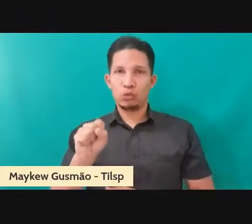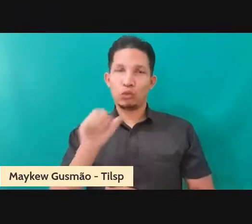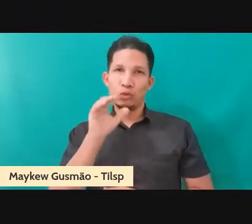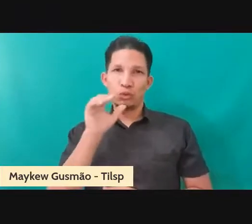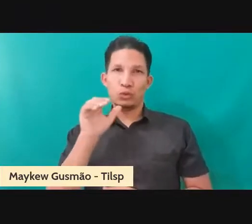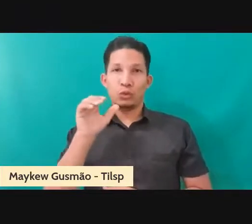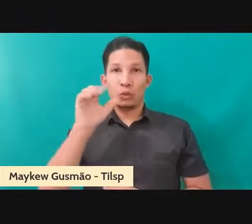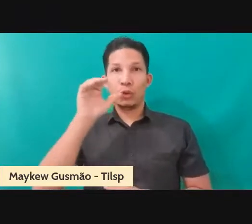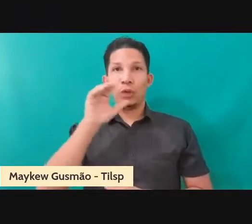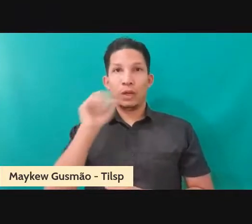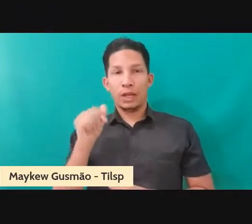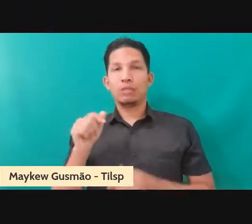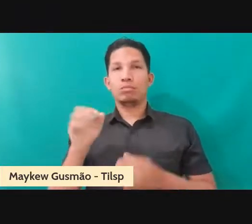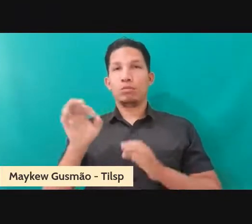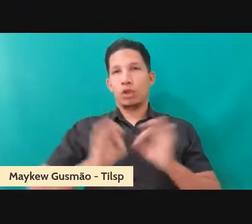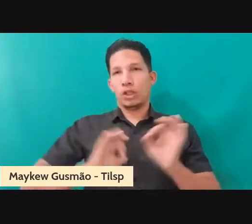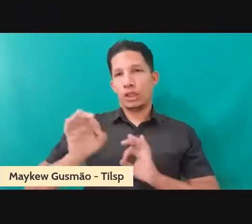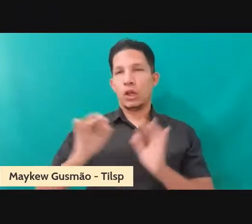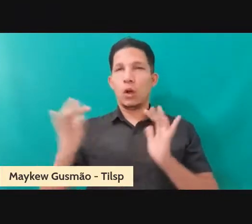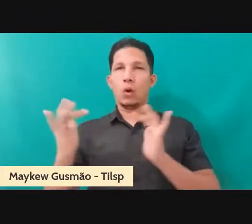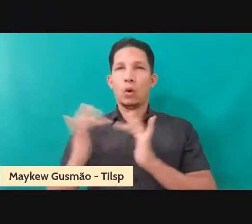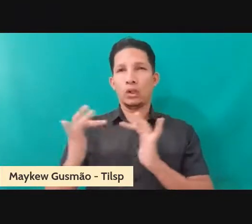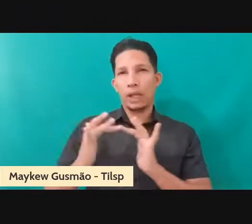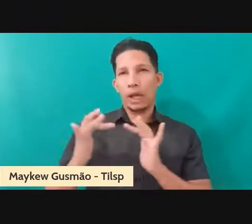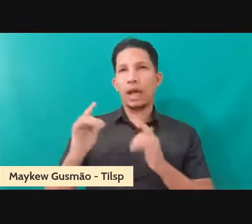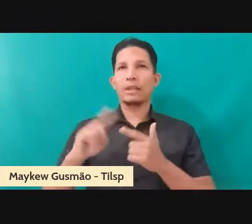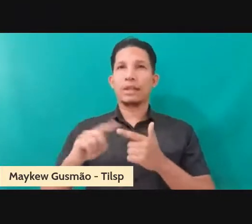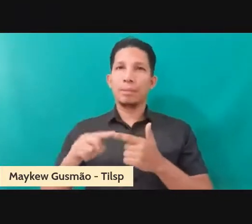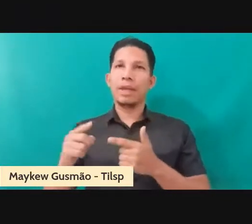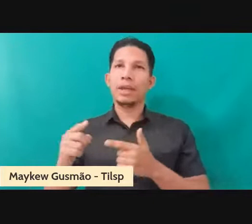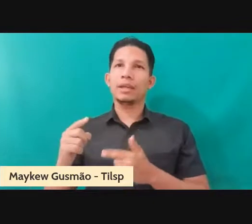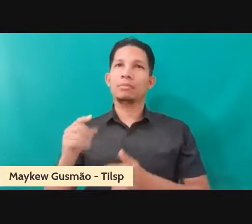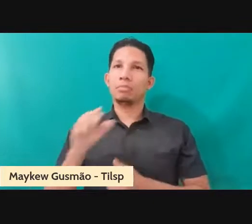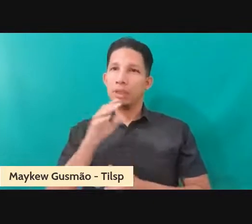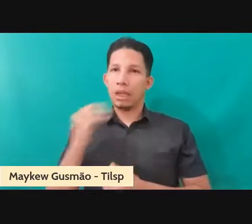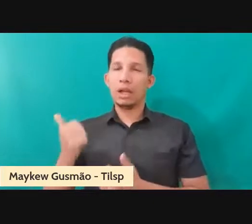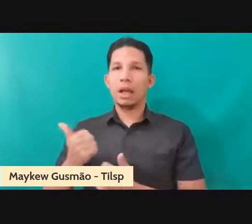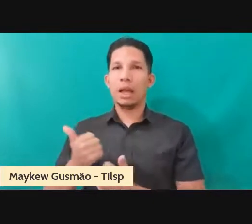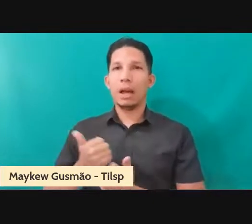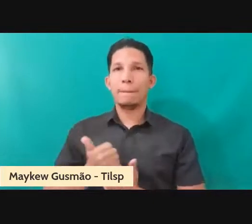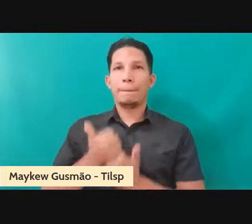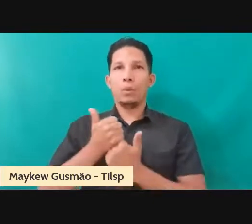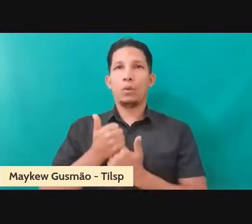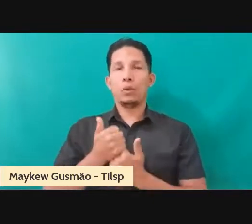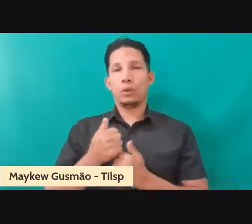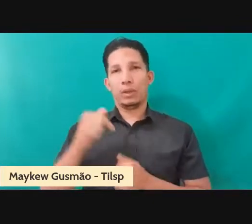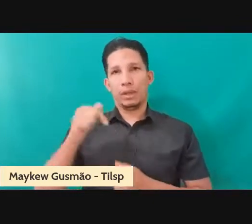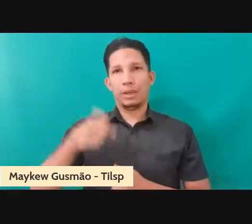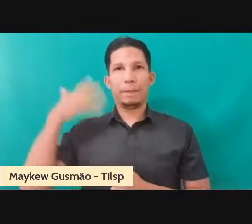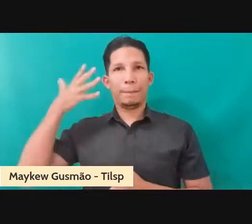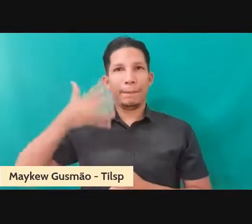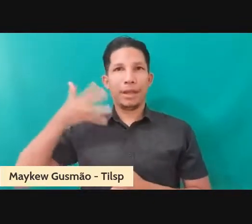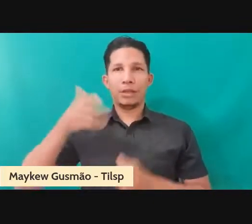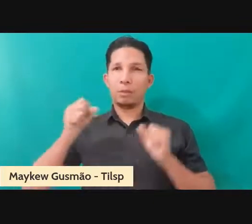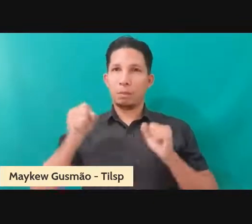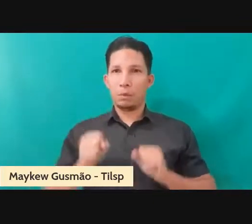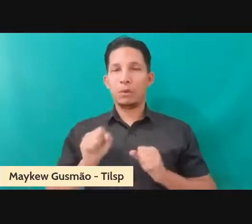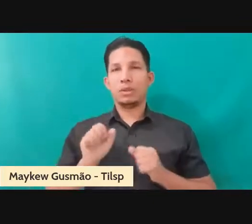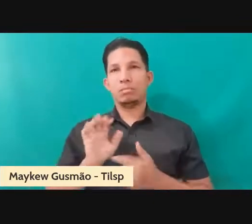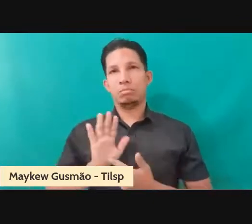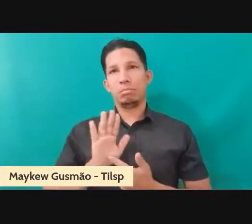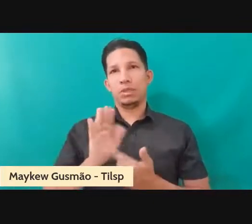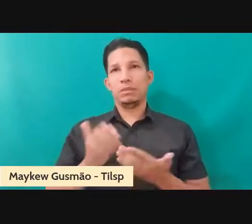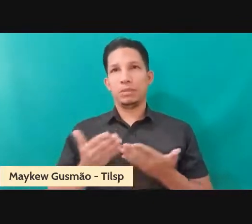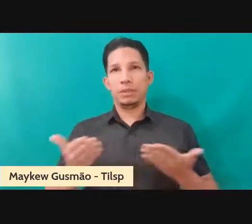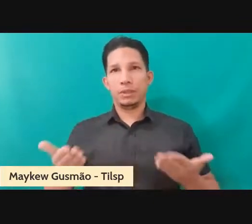organização, contato, e por estar aqui dando todo o apoio para que esta palestra possa acontecer.